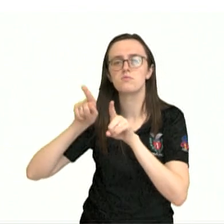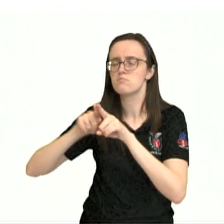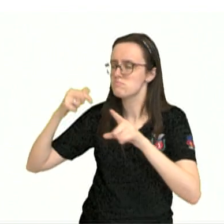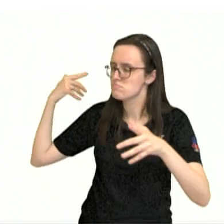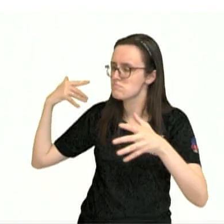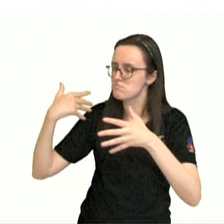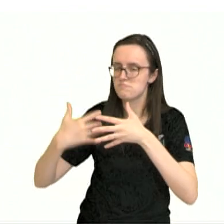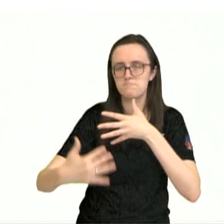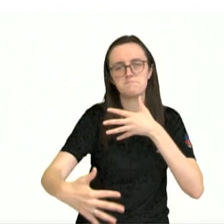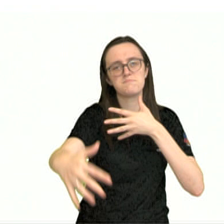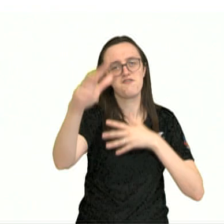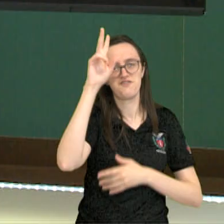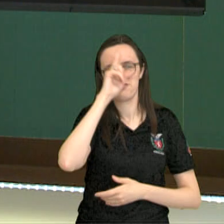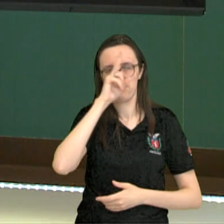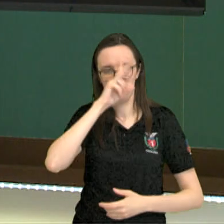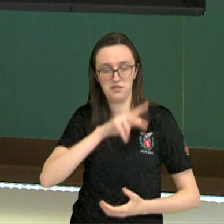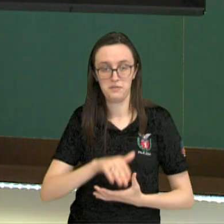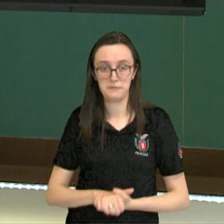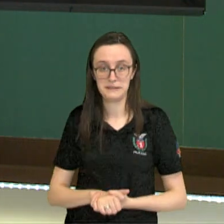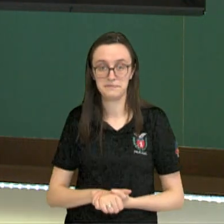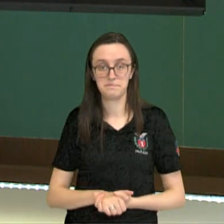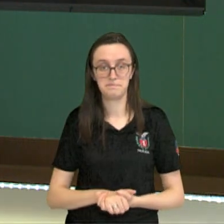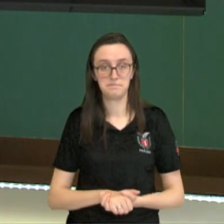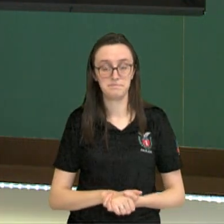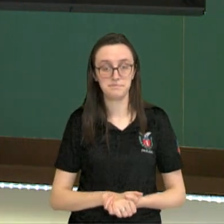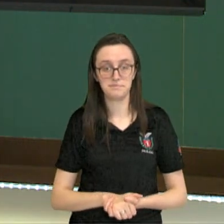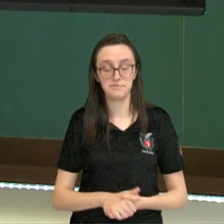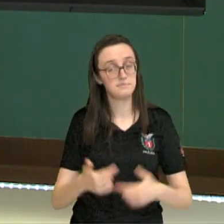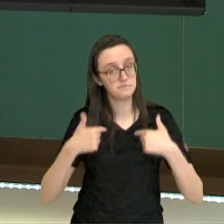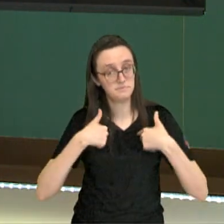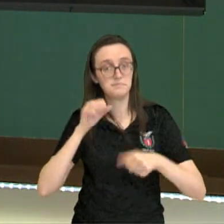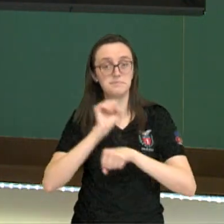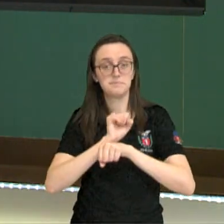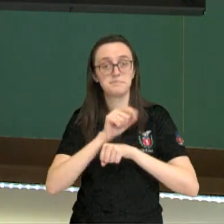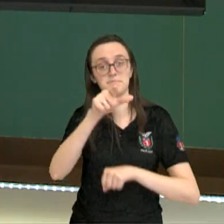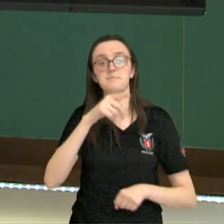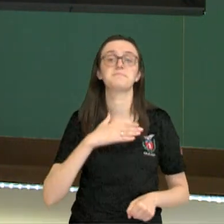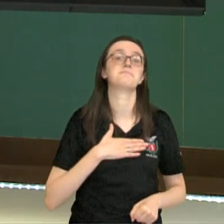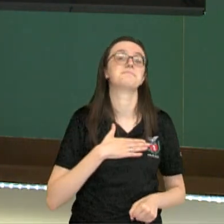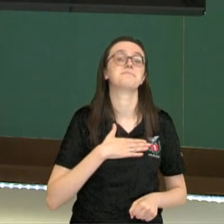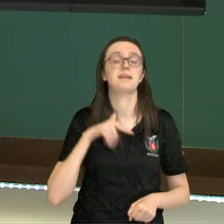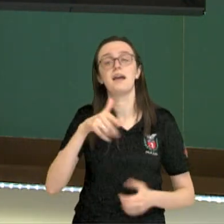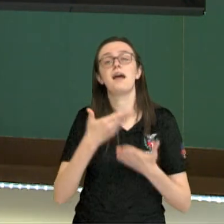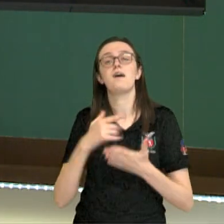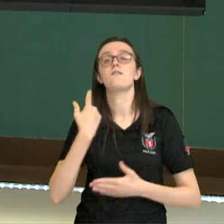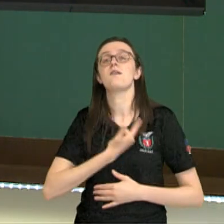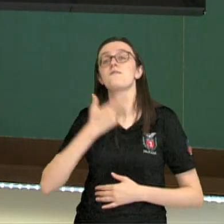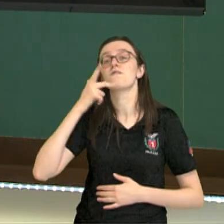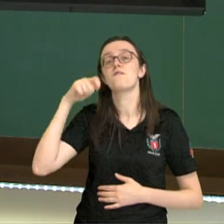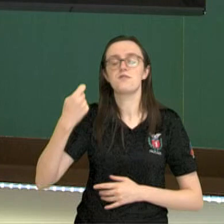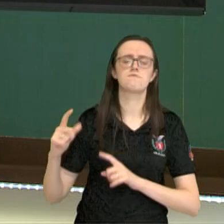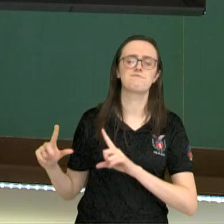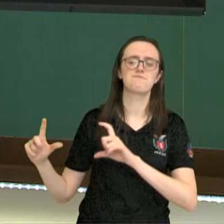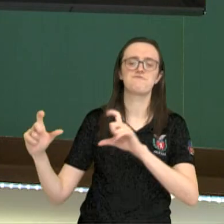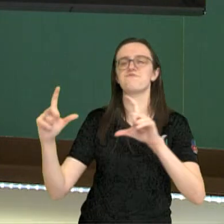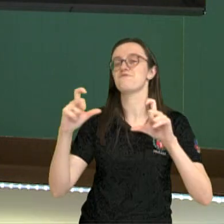longo da história. Eu espero que você tenha gostado e nesta aula nós falamos sobre